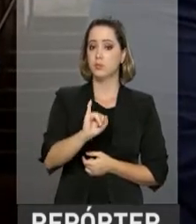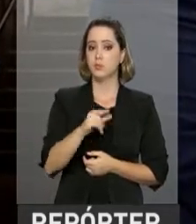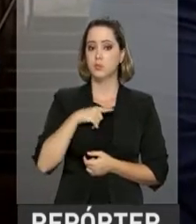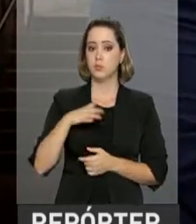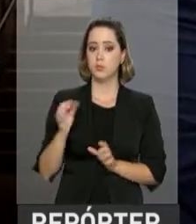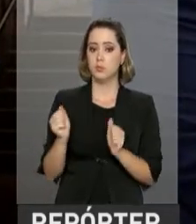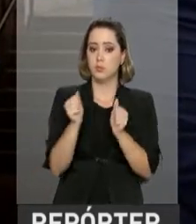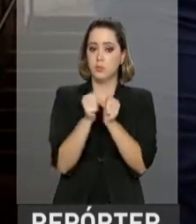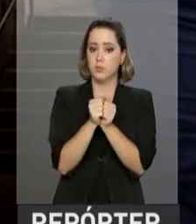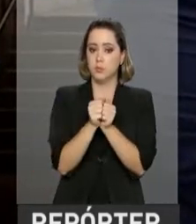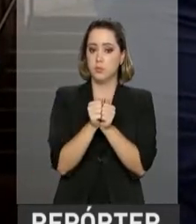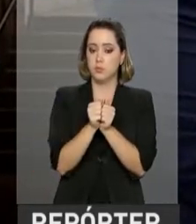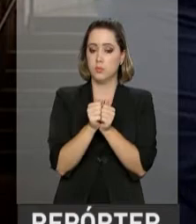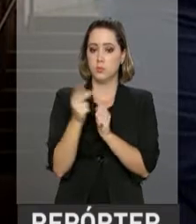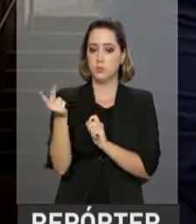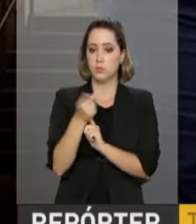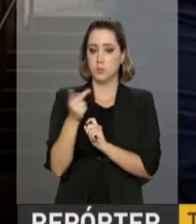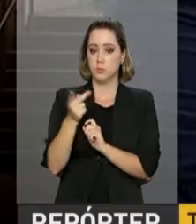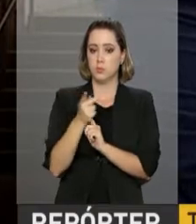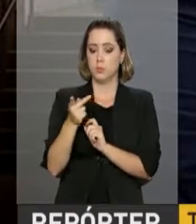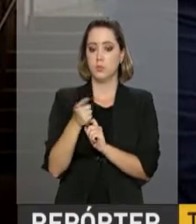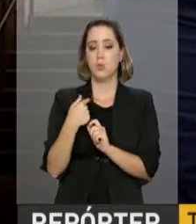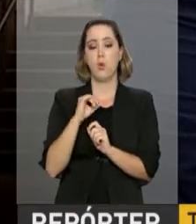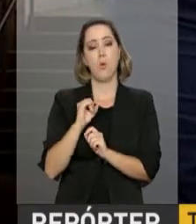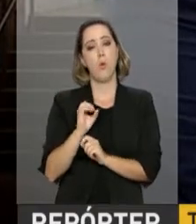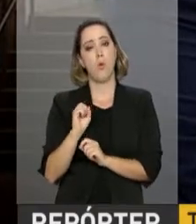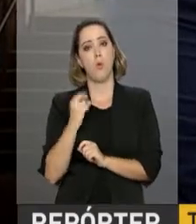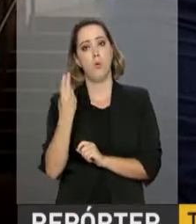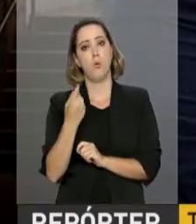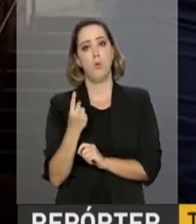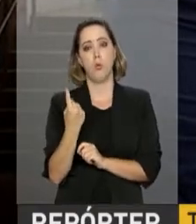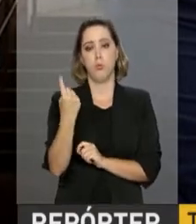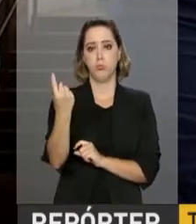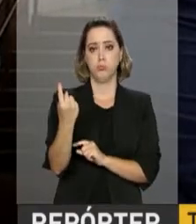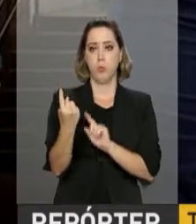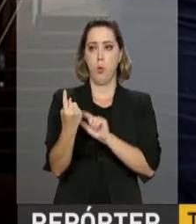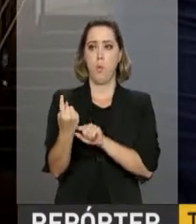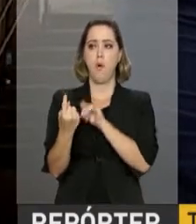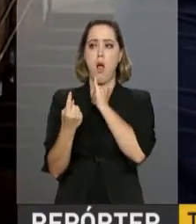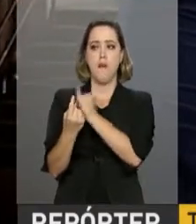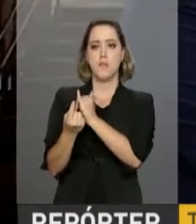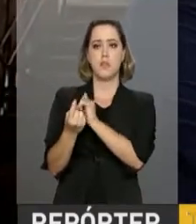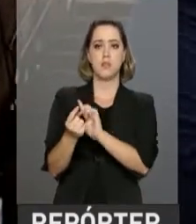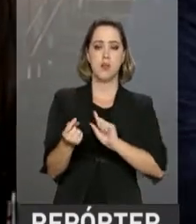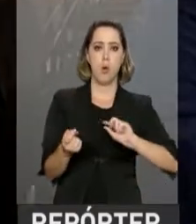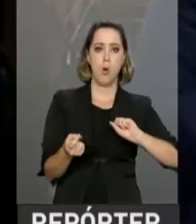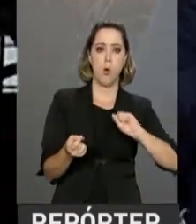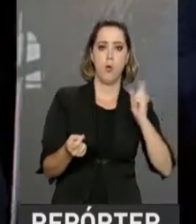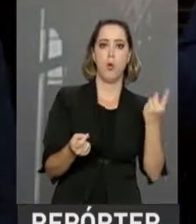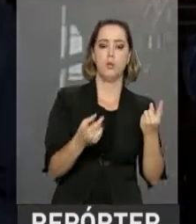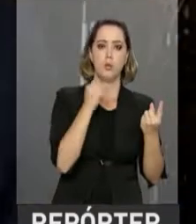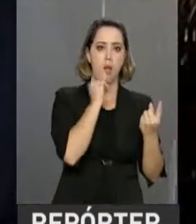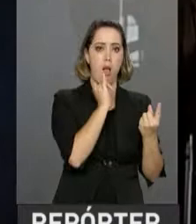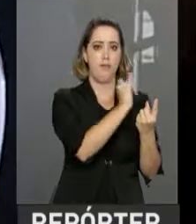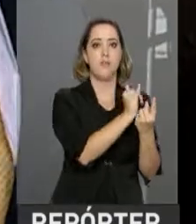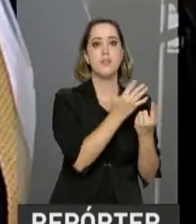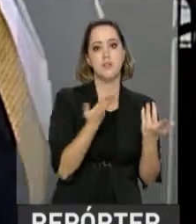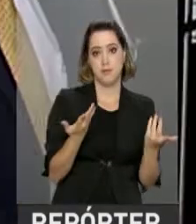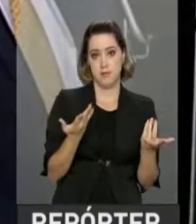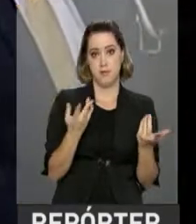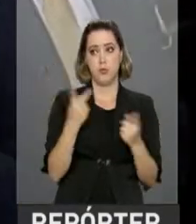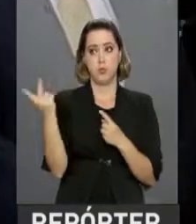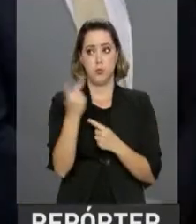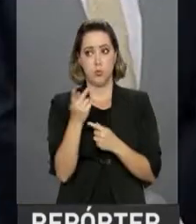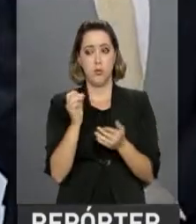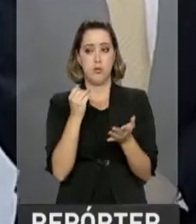eu junto eu devo juntar essas duas funções ou se é o de claro ela de forma separada né ok para responder o professor